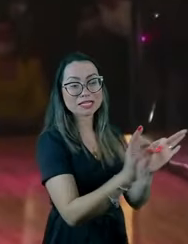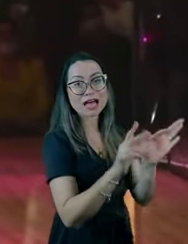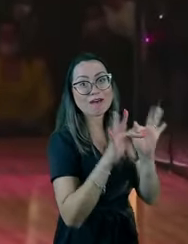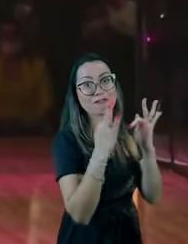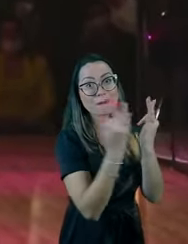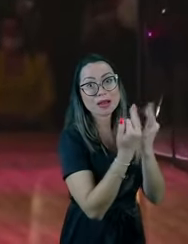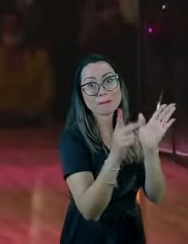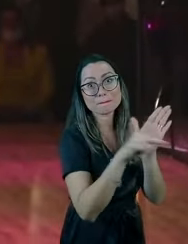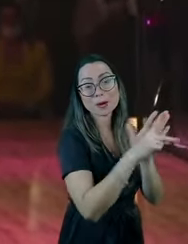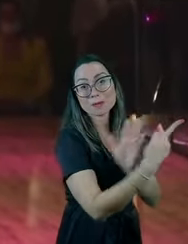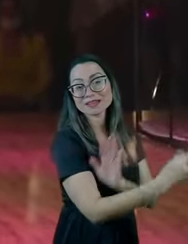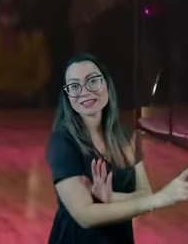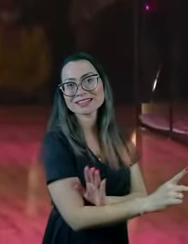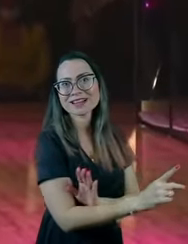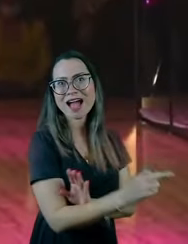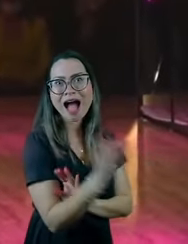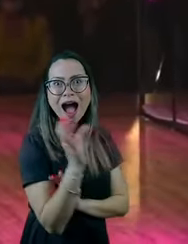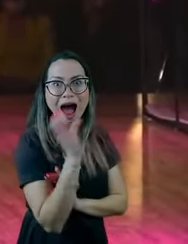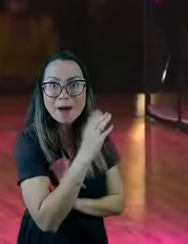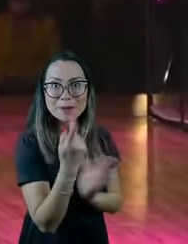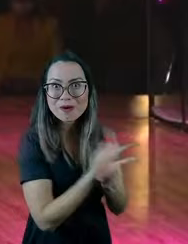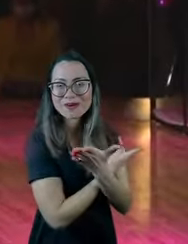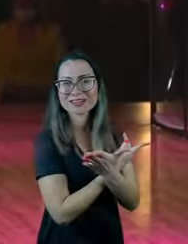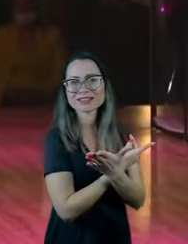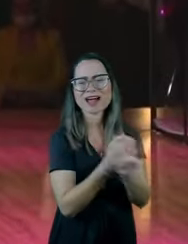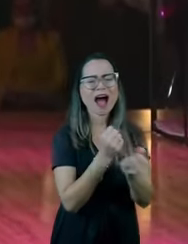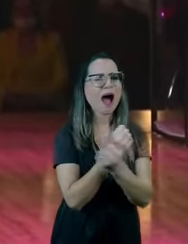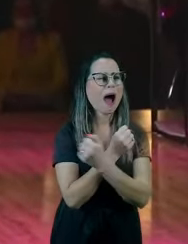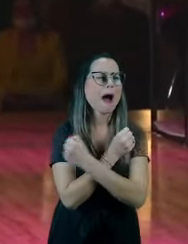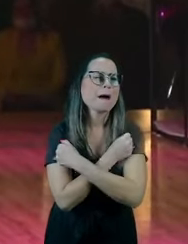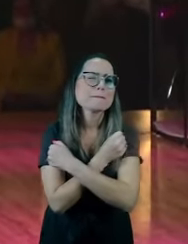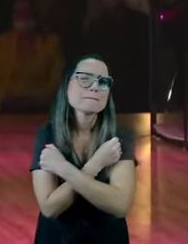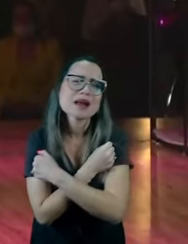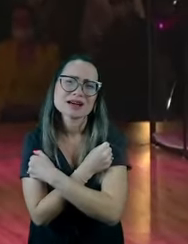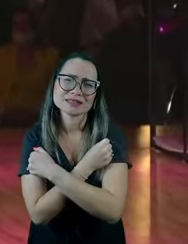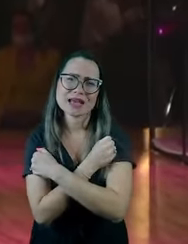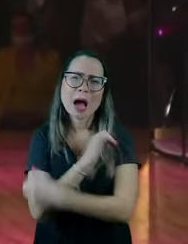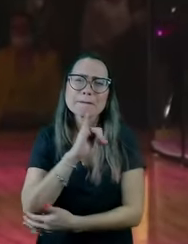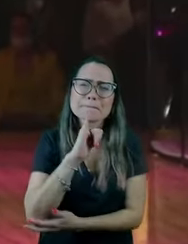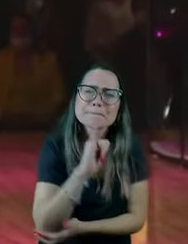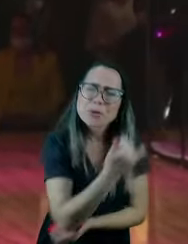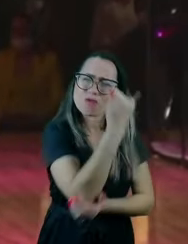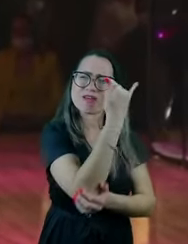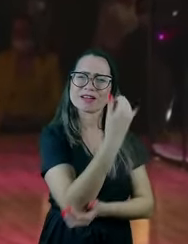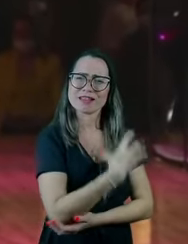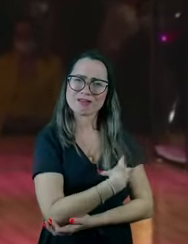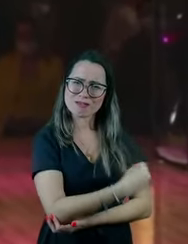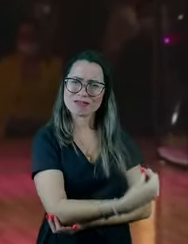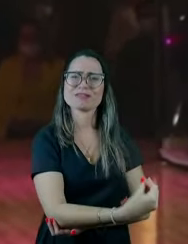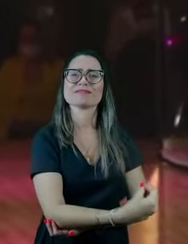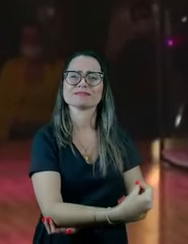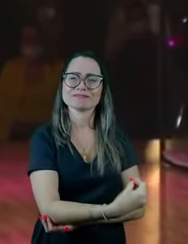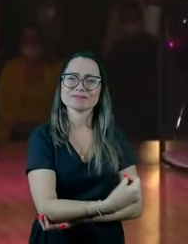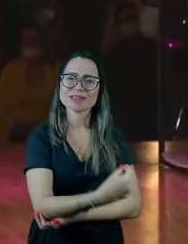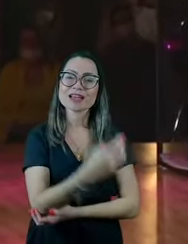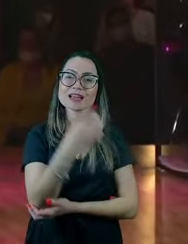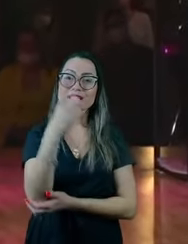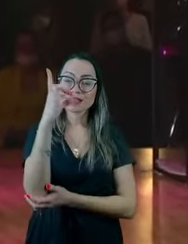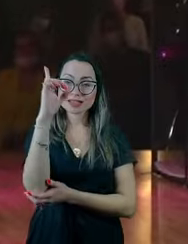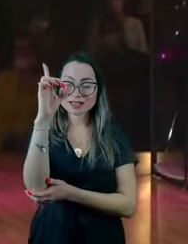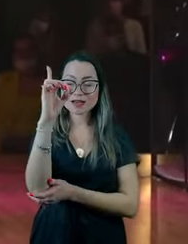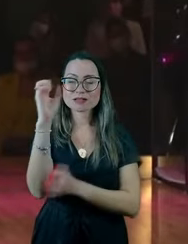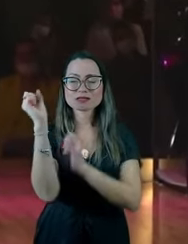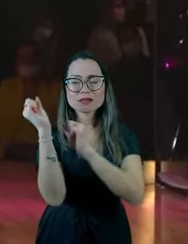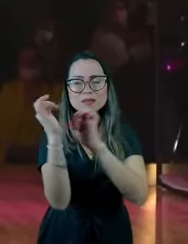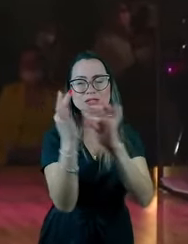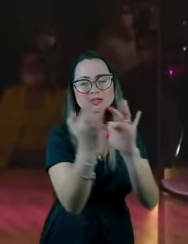rápido. Abraça eles, curte os teus filhos, abençoe eles nessa noite. Que Deus te dê um final de semana regado, conectado